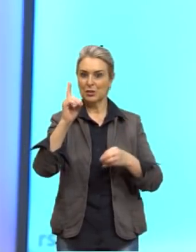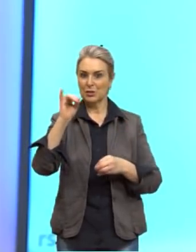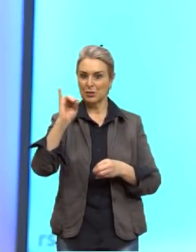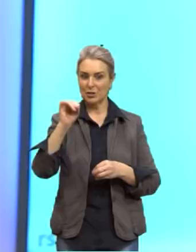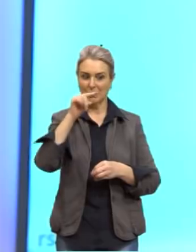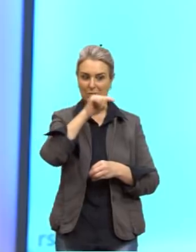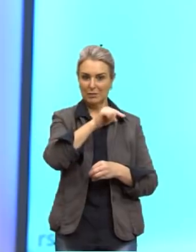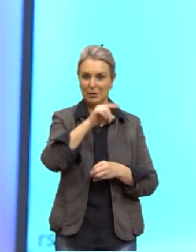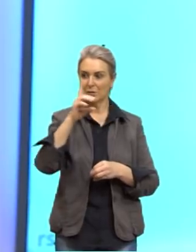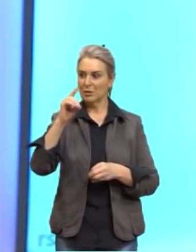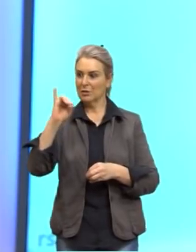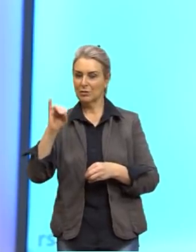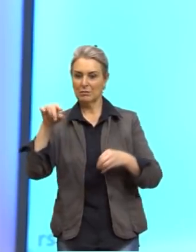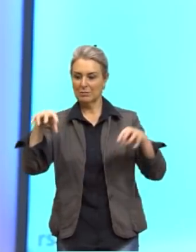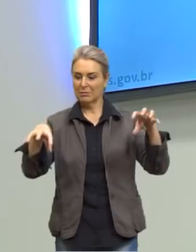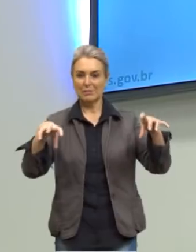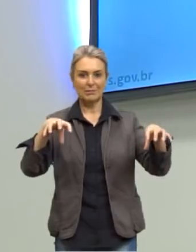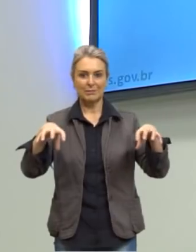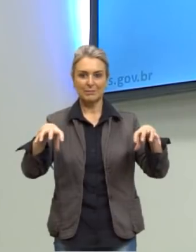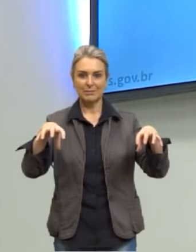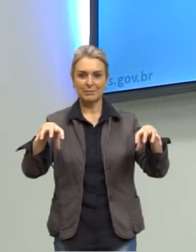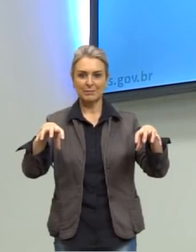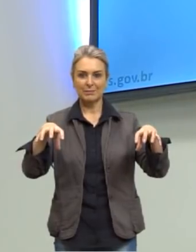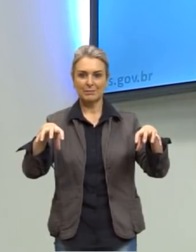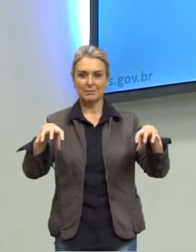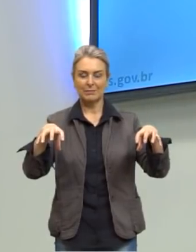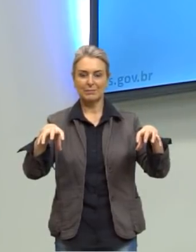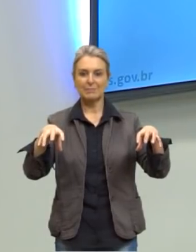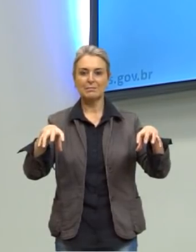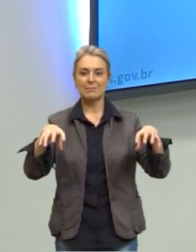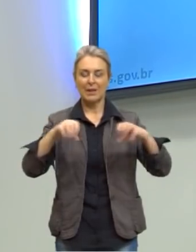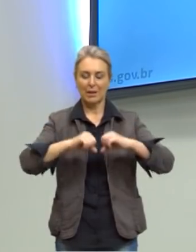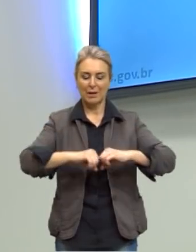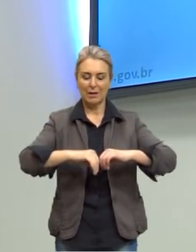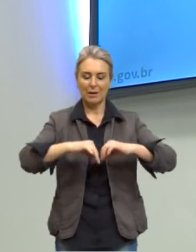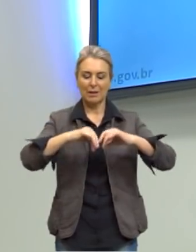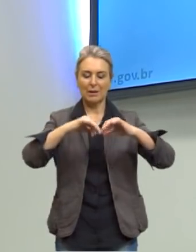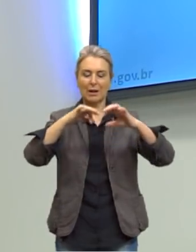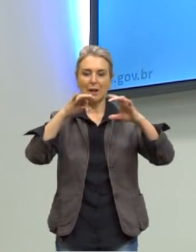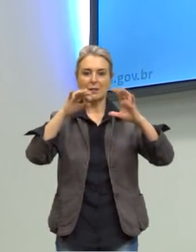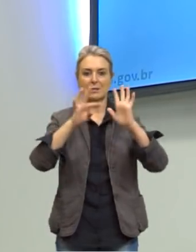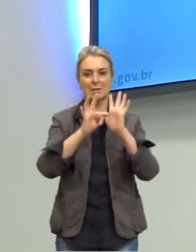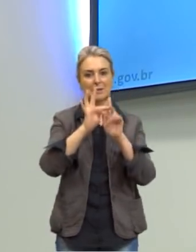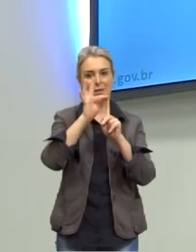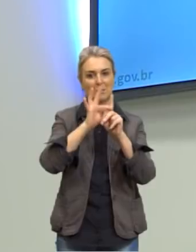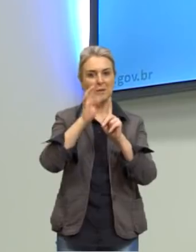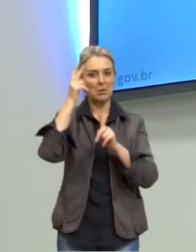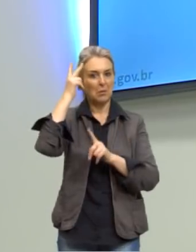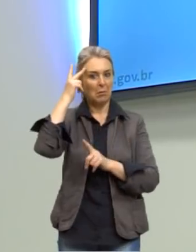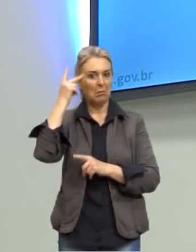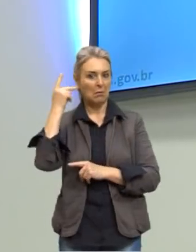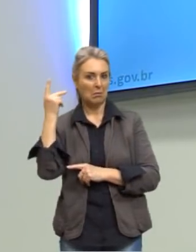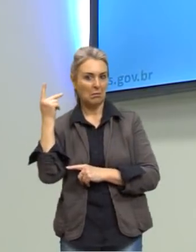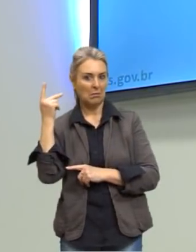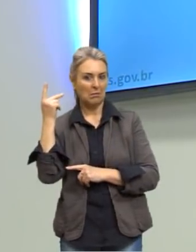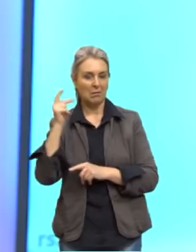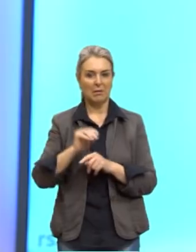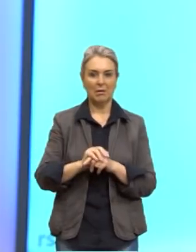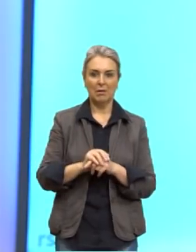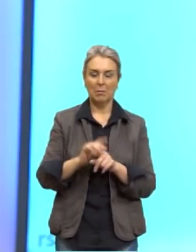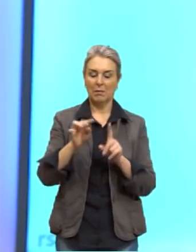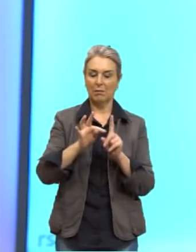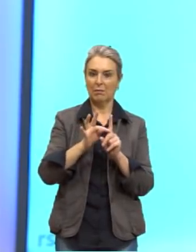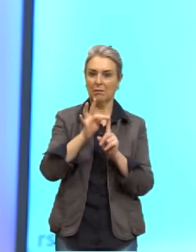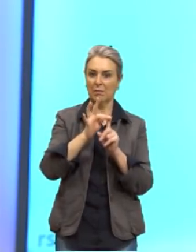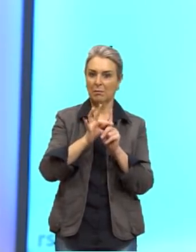- 85 ela ainda é gás a temperatura ambiente mas olha que eu tenho pega tudo é